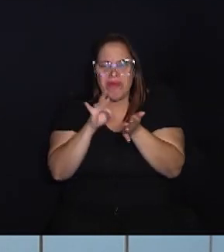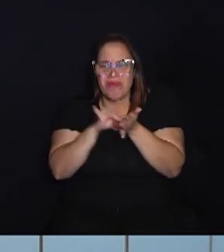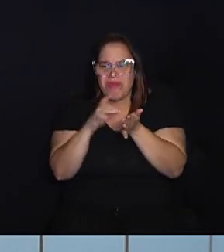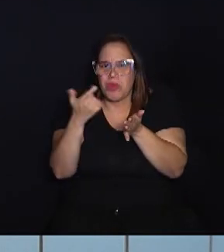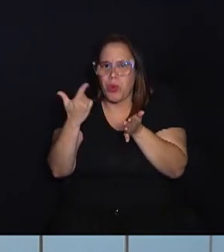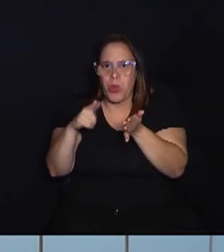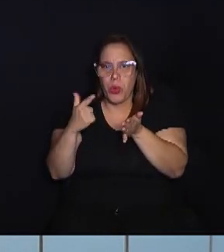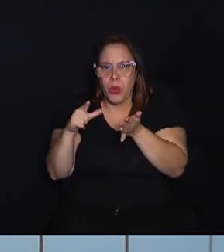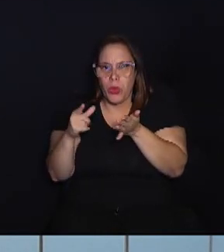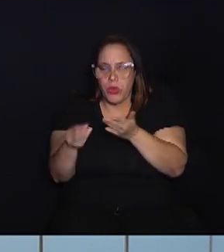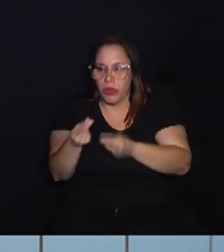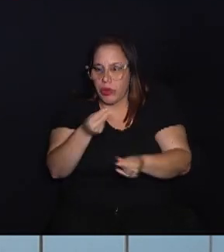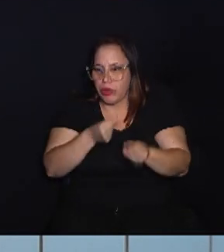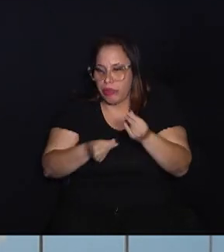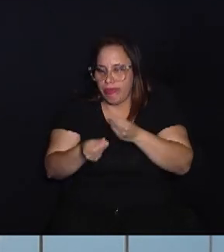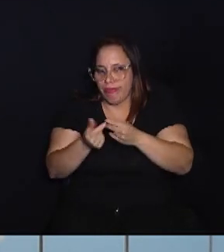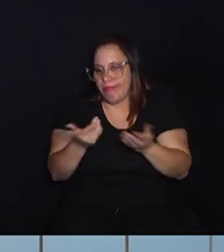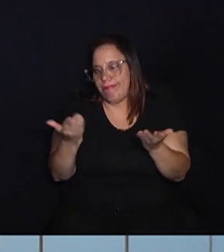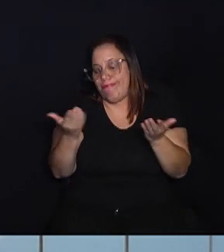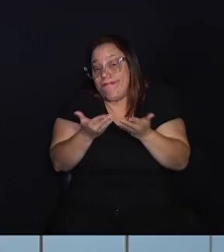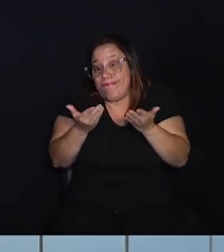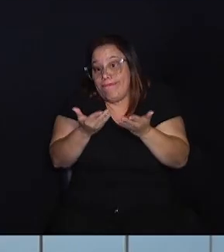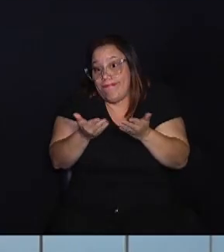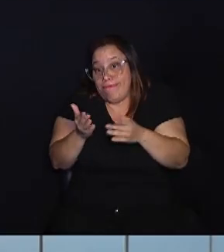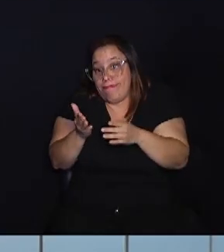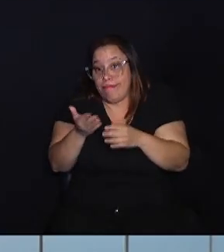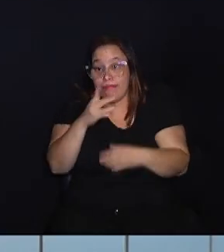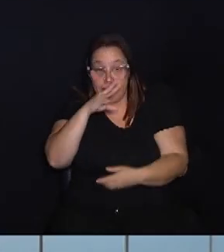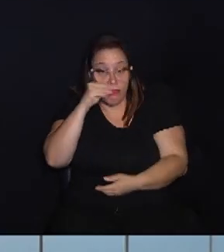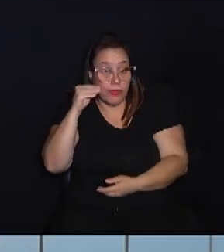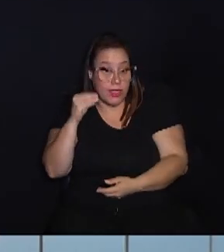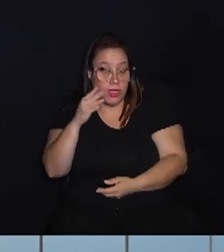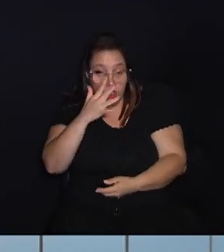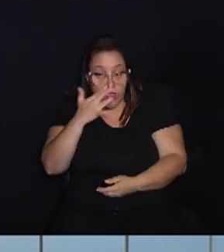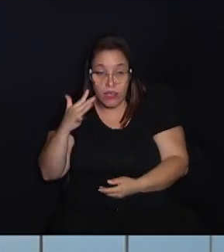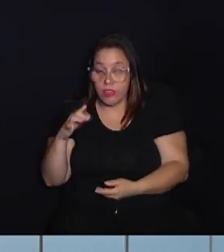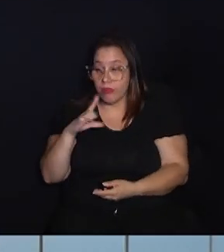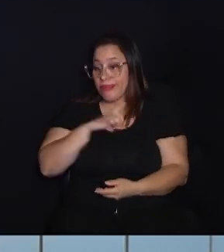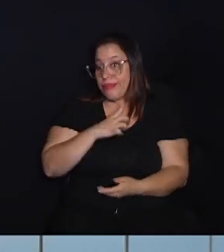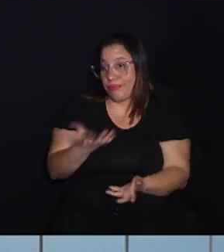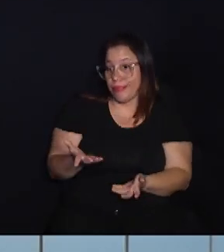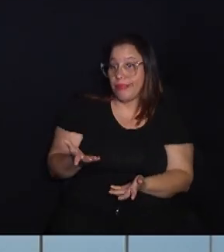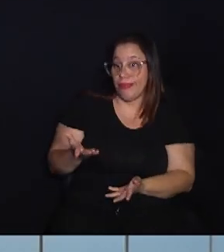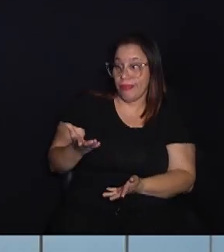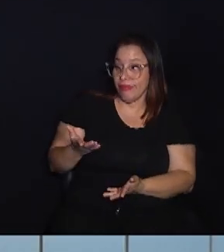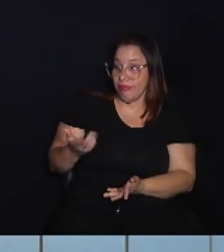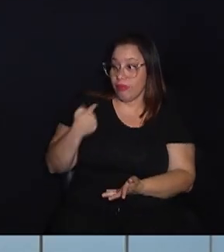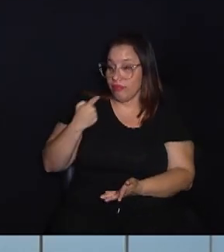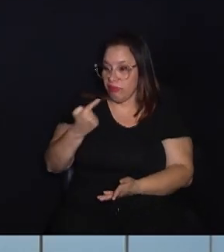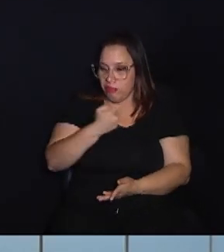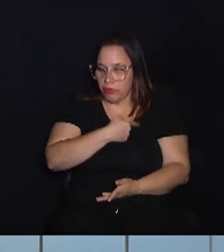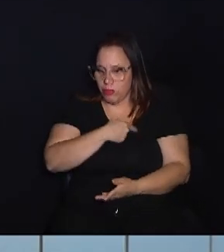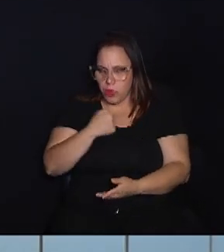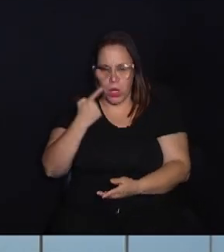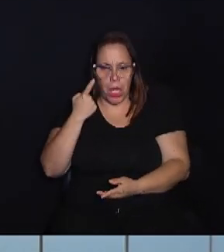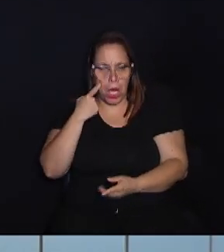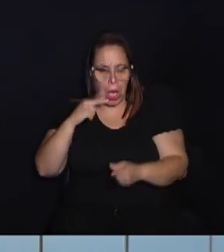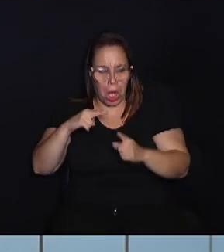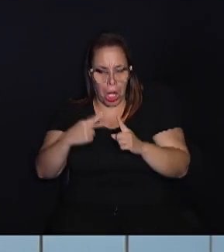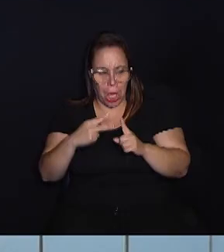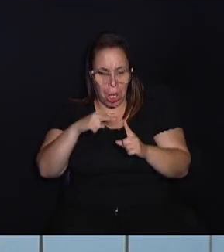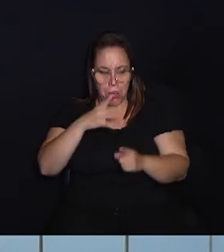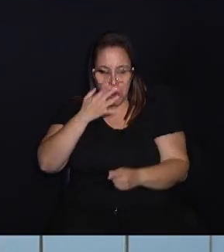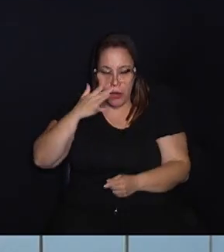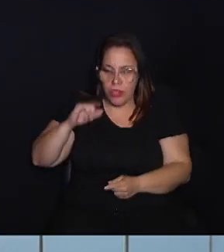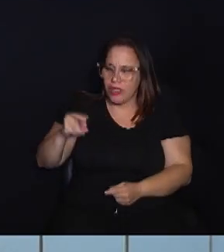os recursos que hoje as crianças têm. Então, na minha visão, a infância